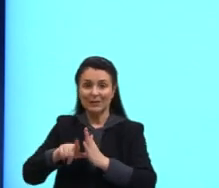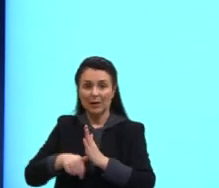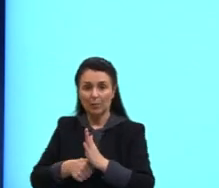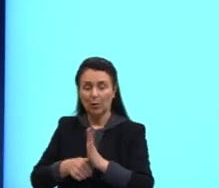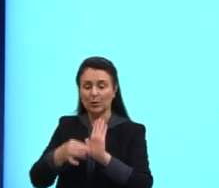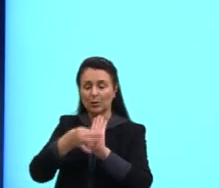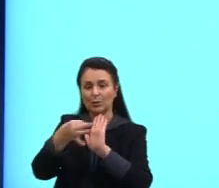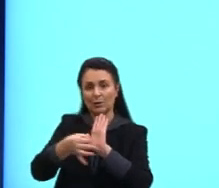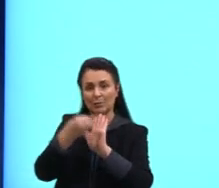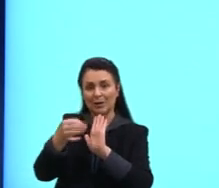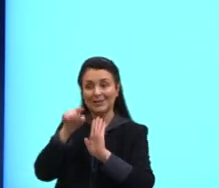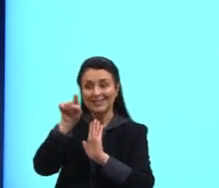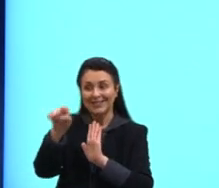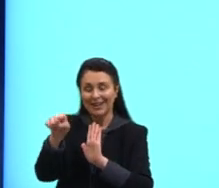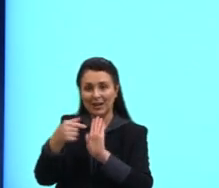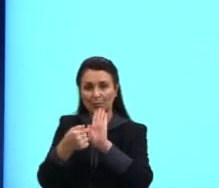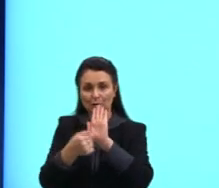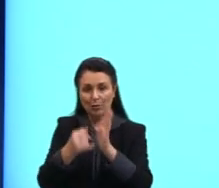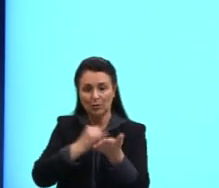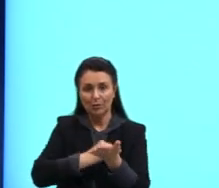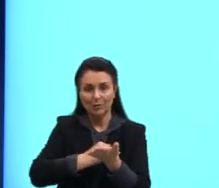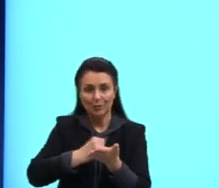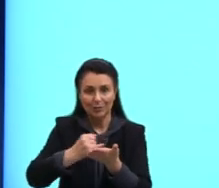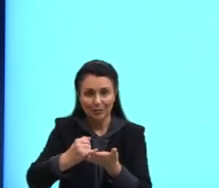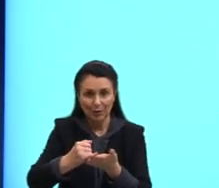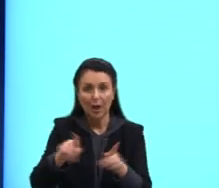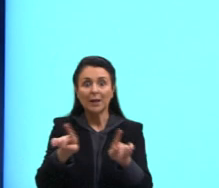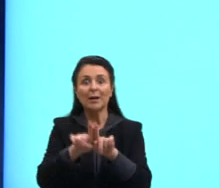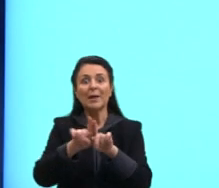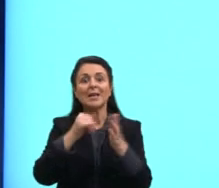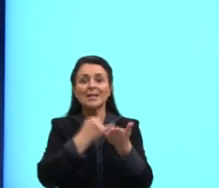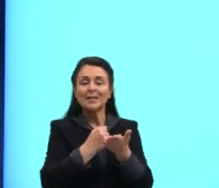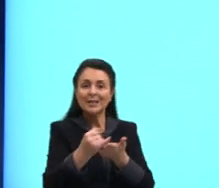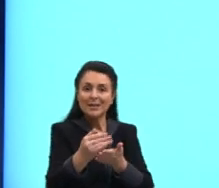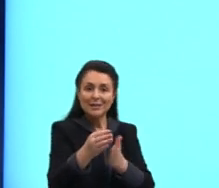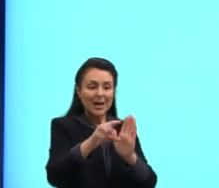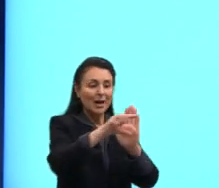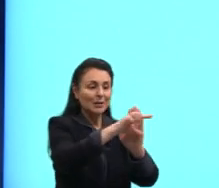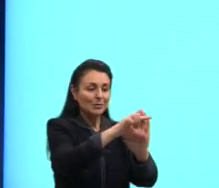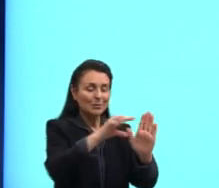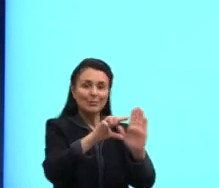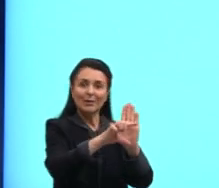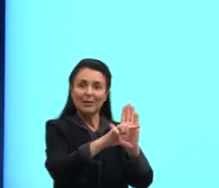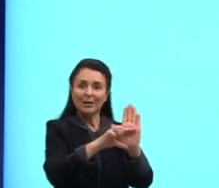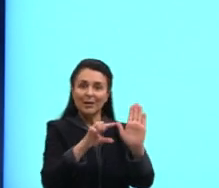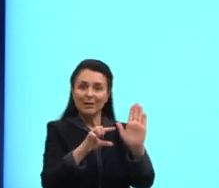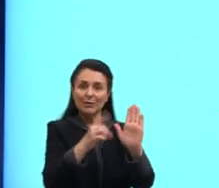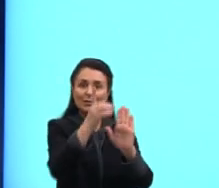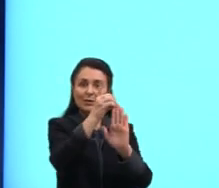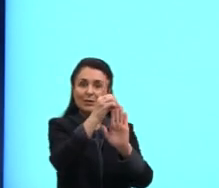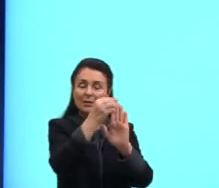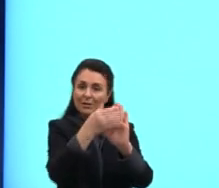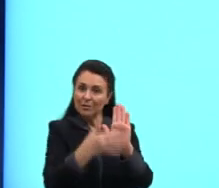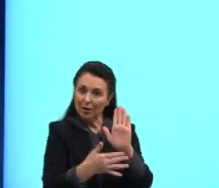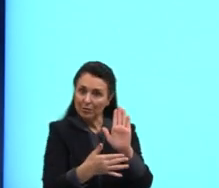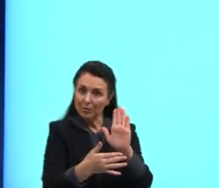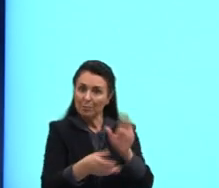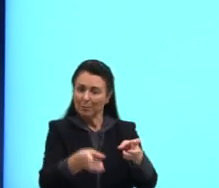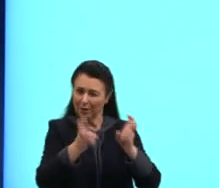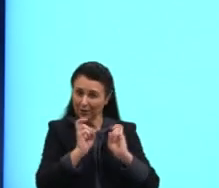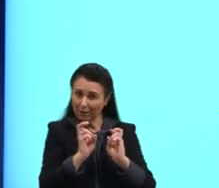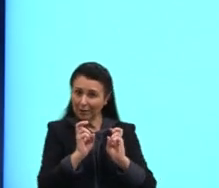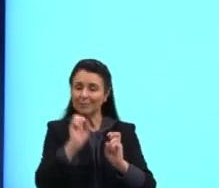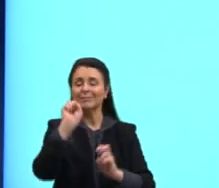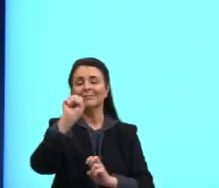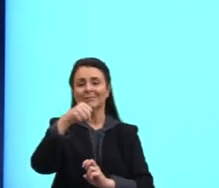os argumentos apresentados na introdução iniciam os parágrafos de desenvolvimento identificamos isso também